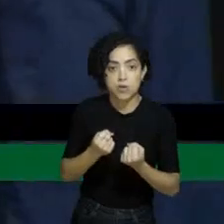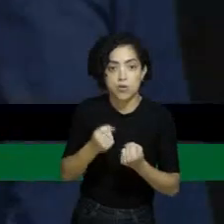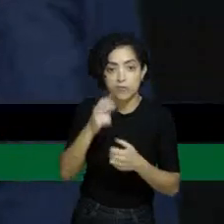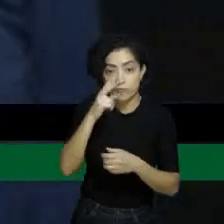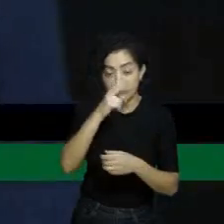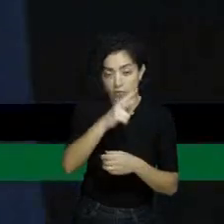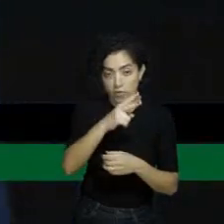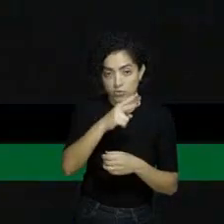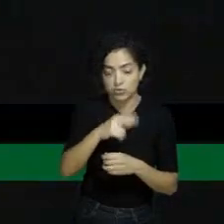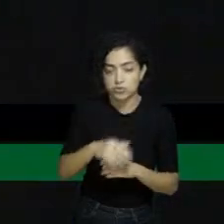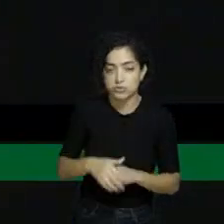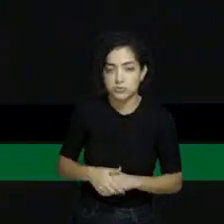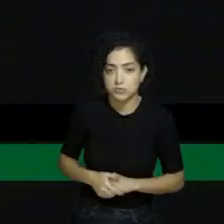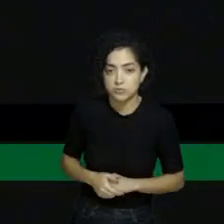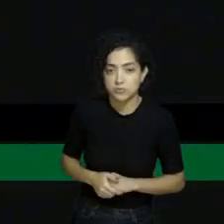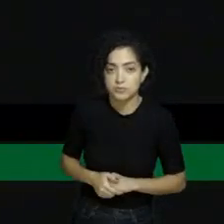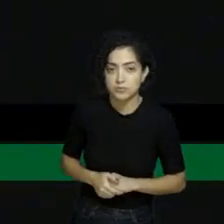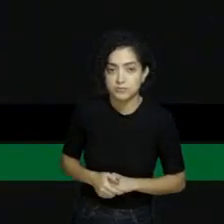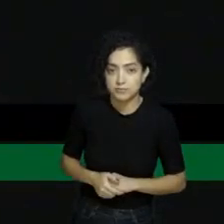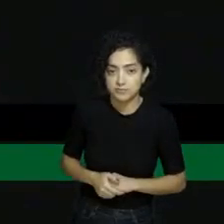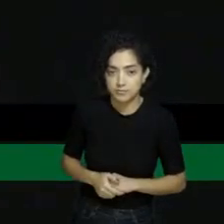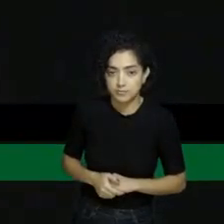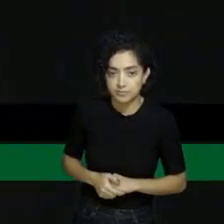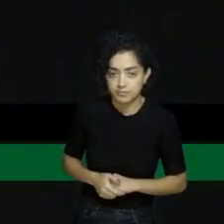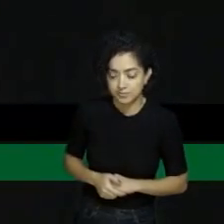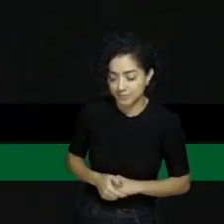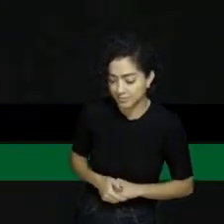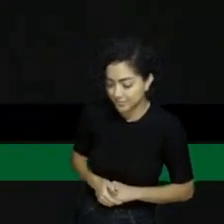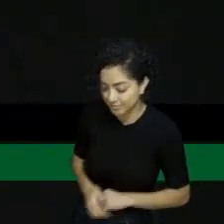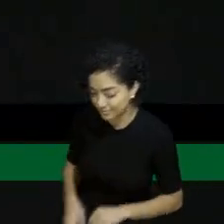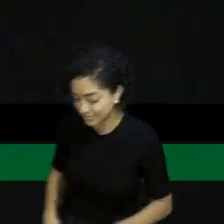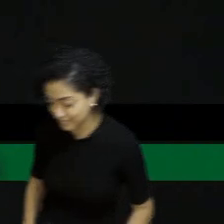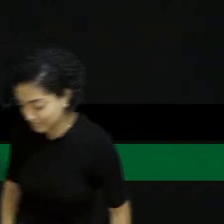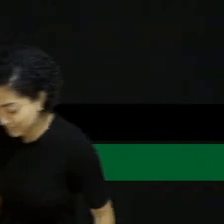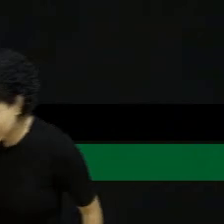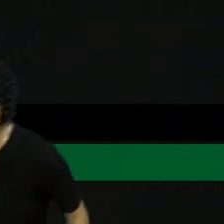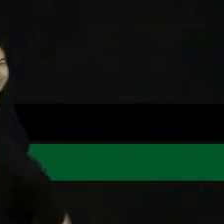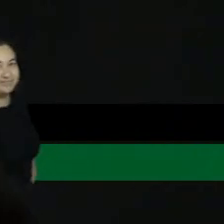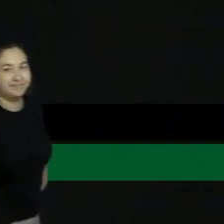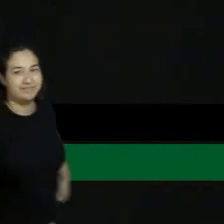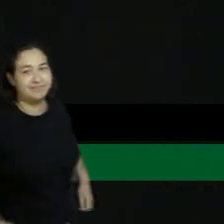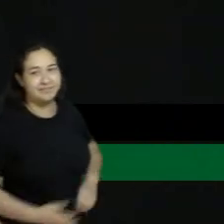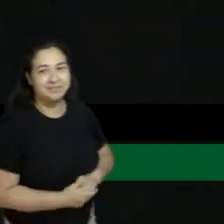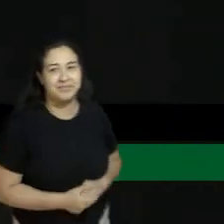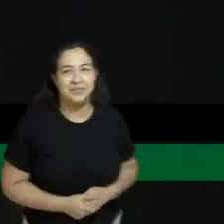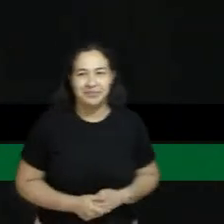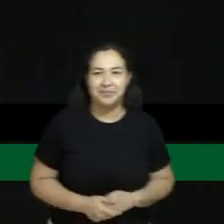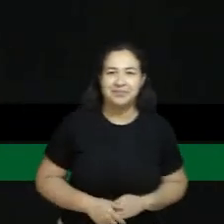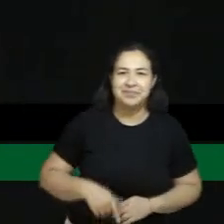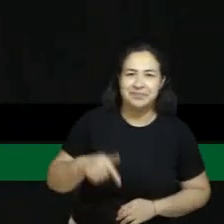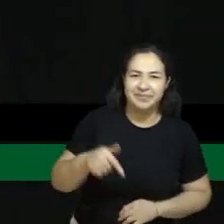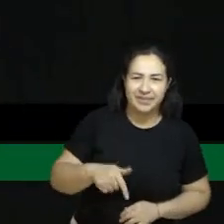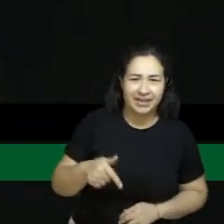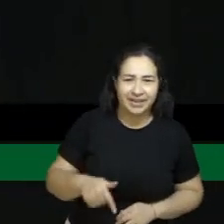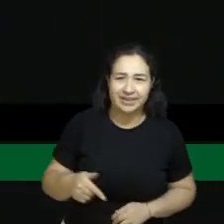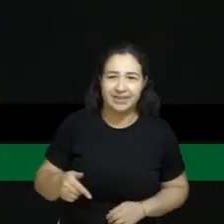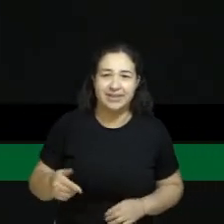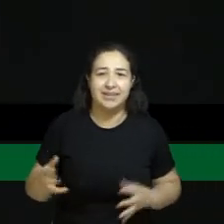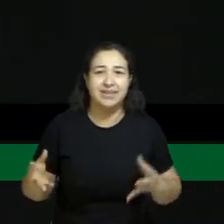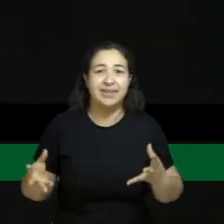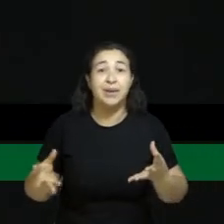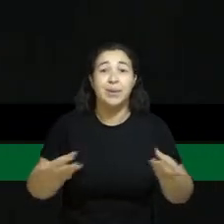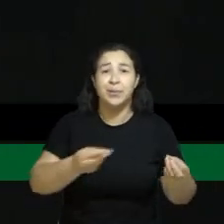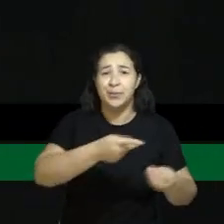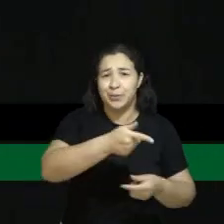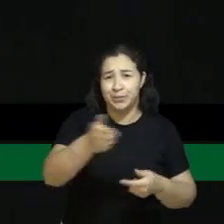lida. Aqui não tem espaço para moleza, e isso é motivo de orgulho para todos